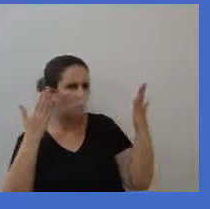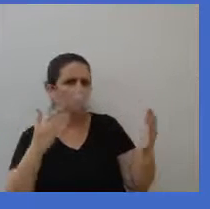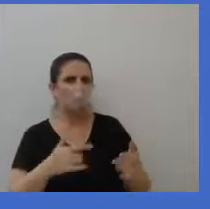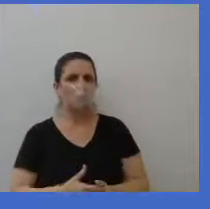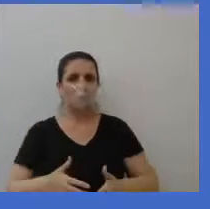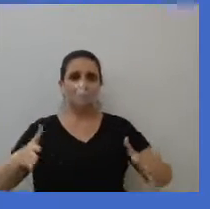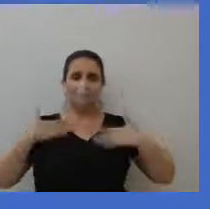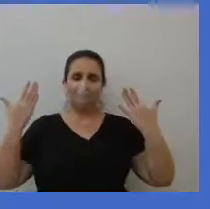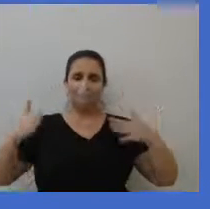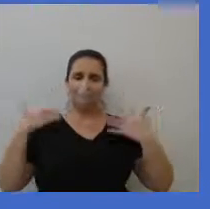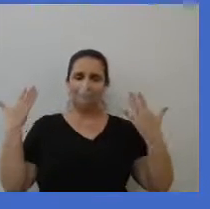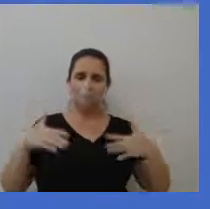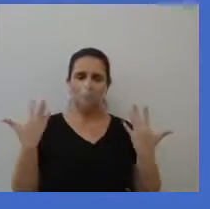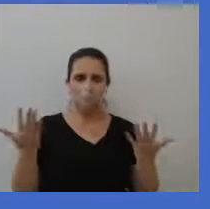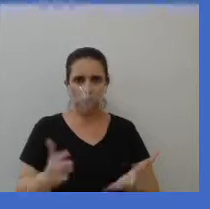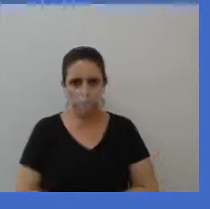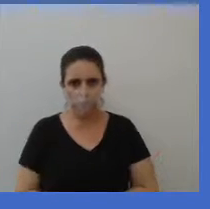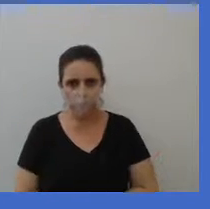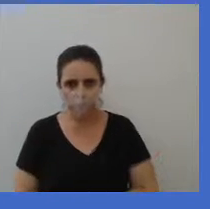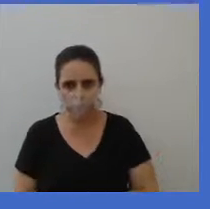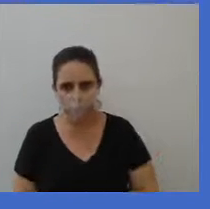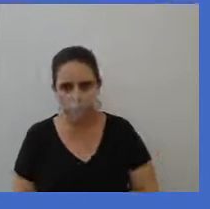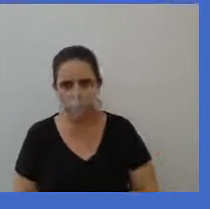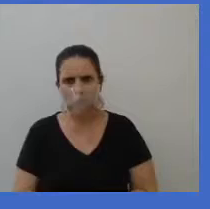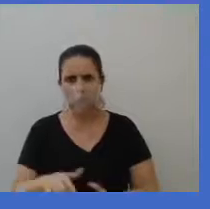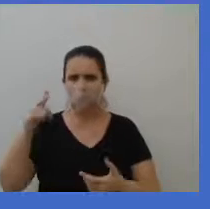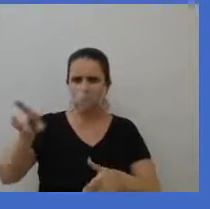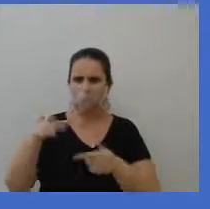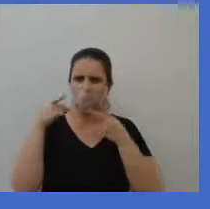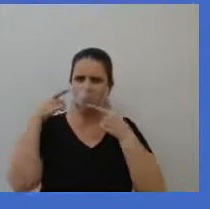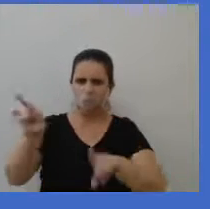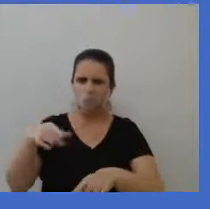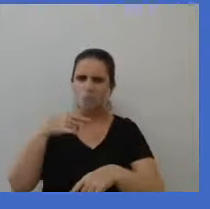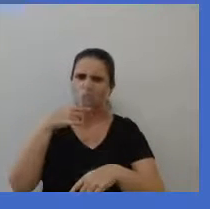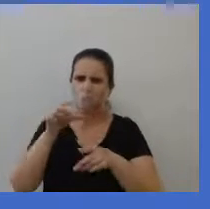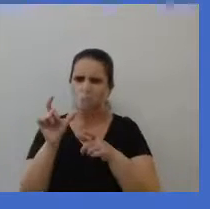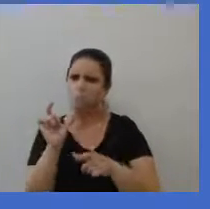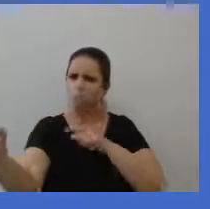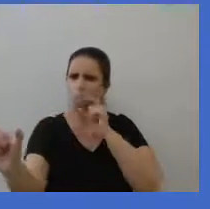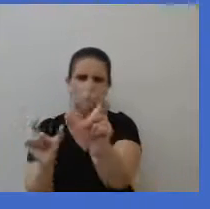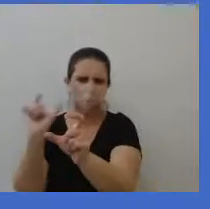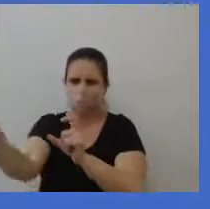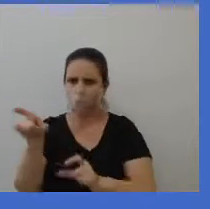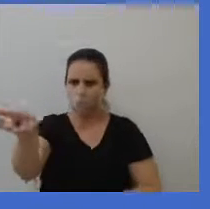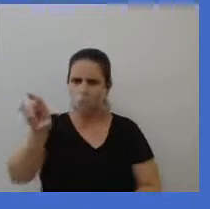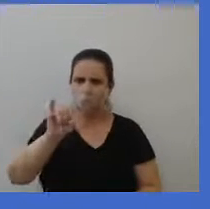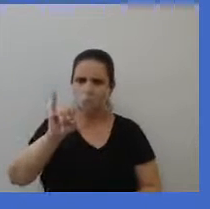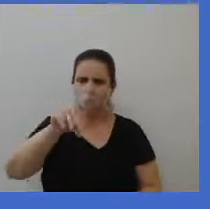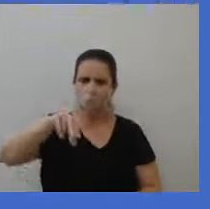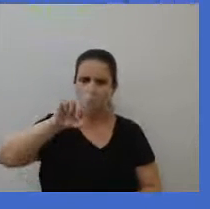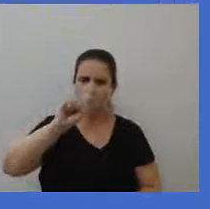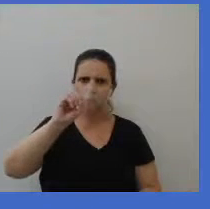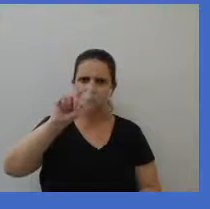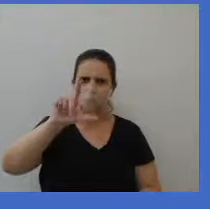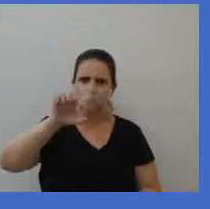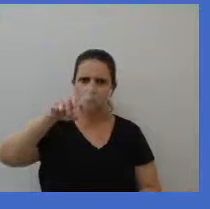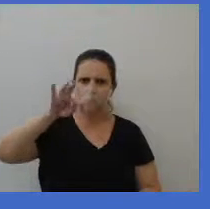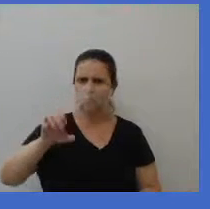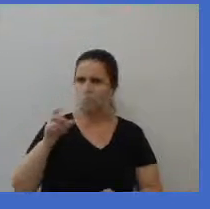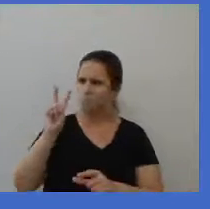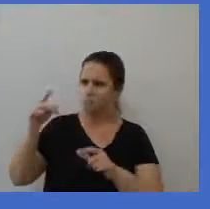científica. Vamos comparar essas duas coisas? É por isso que você, quando estiver lendo, não pode deixar de fazer essa apreciação. O que é